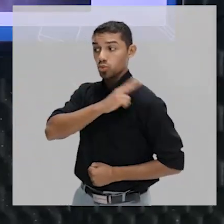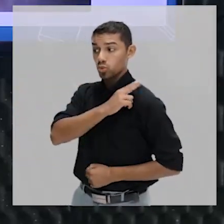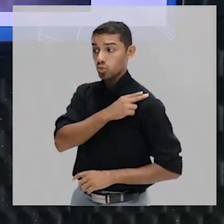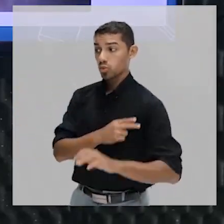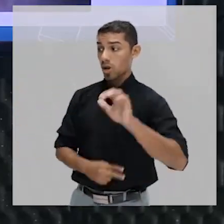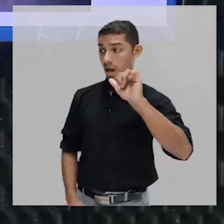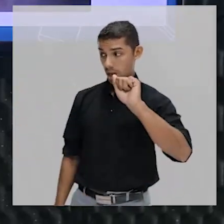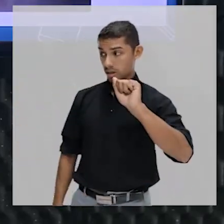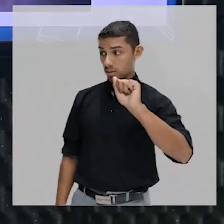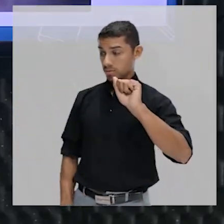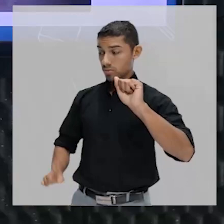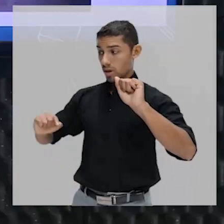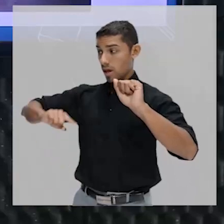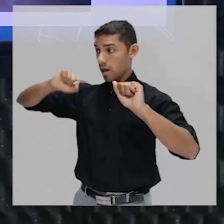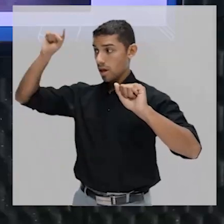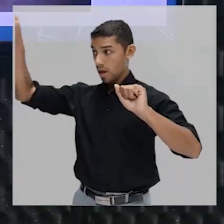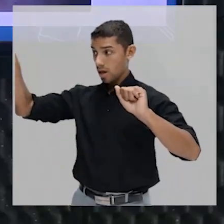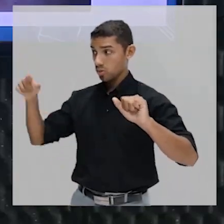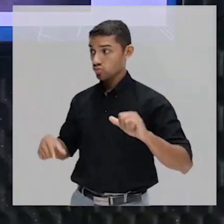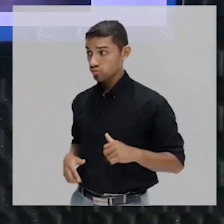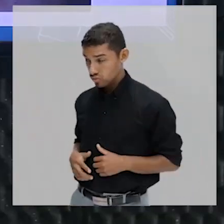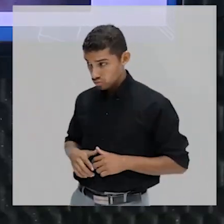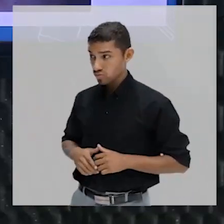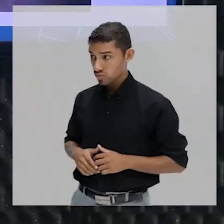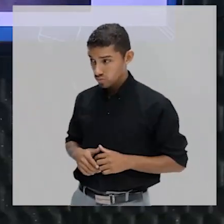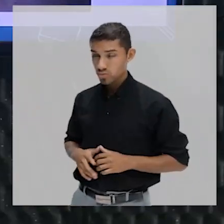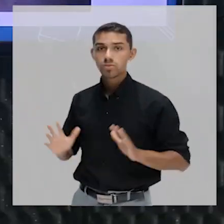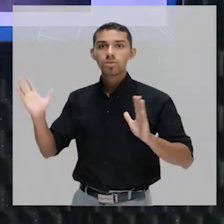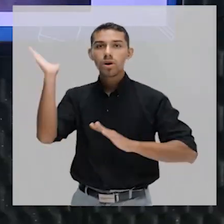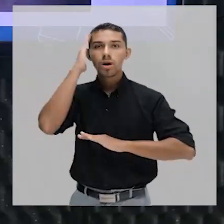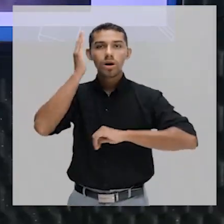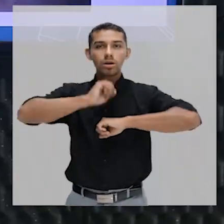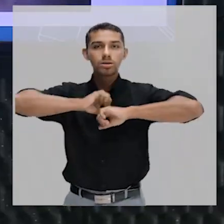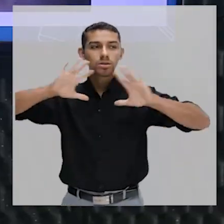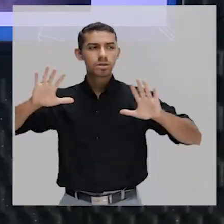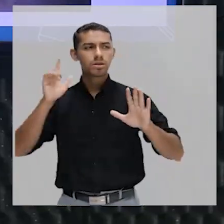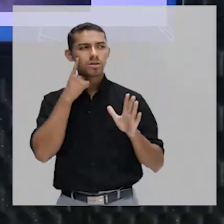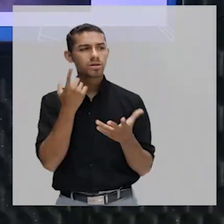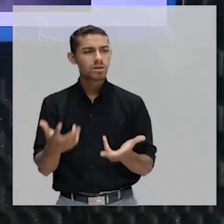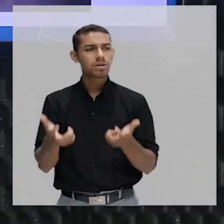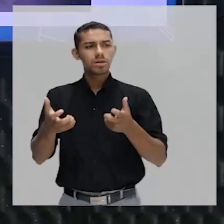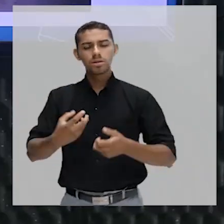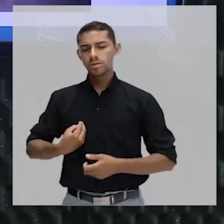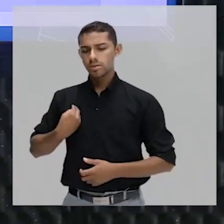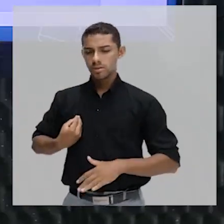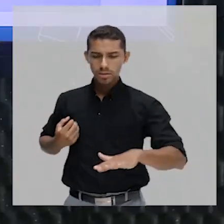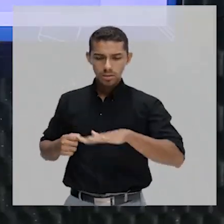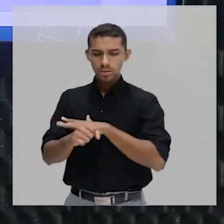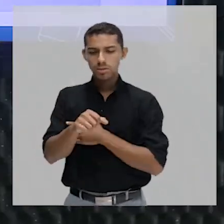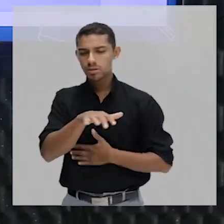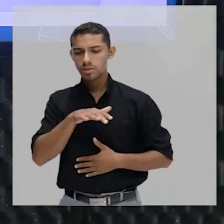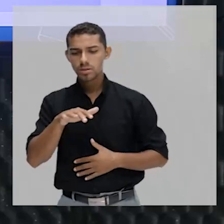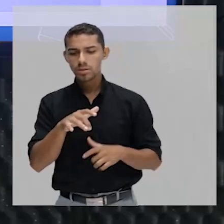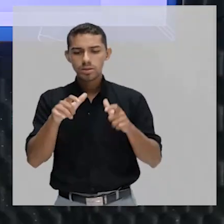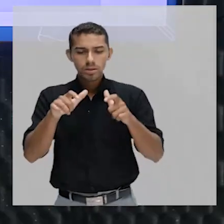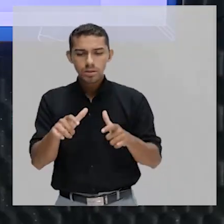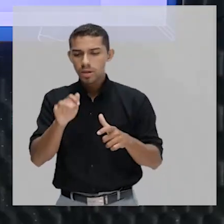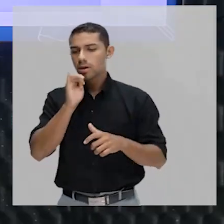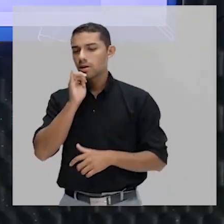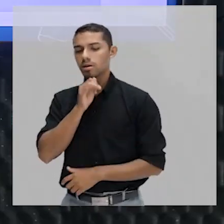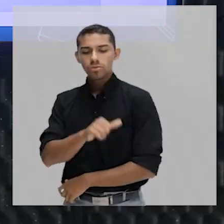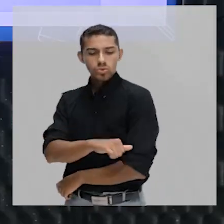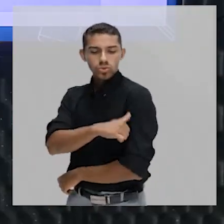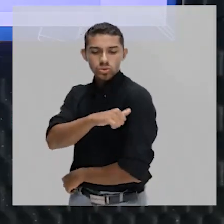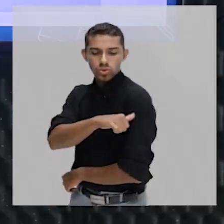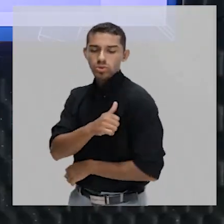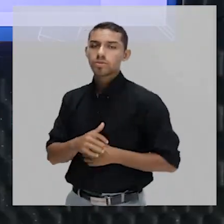poder entre os seus integrantes. Um caso mais fácil também de perceber, agora trazendo para a sociedade, galera, vou te dar o exemplo aqui do Rio de Janeiro.